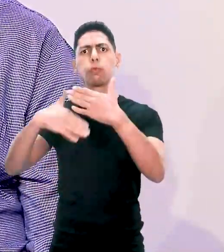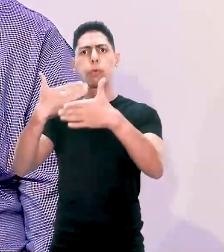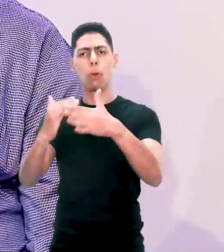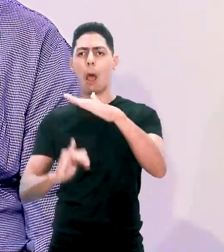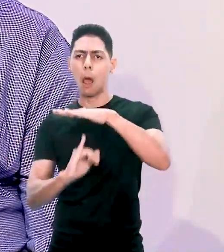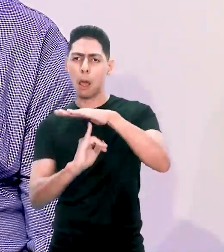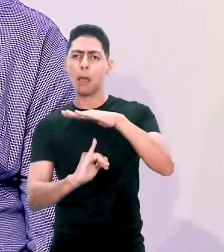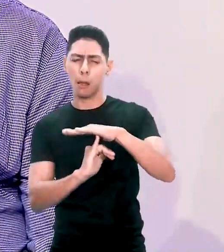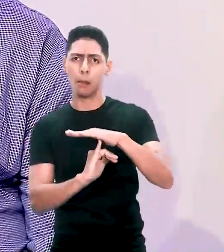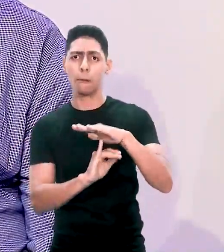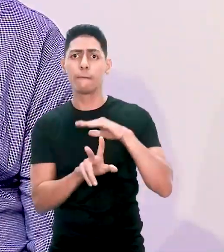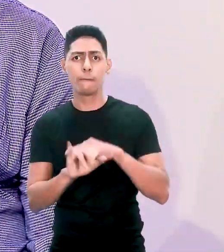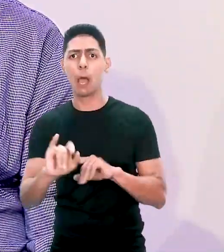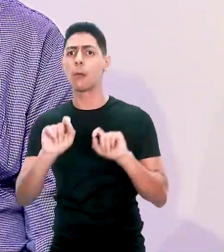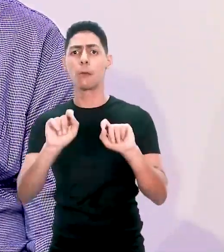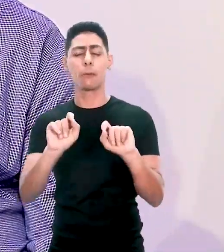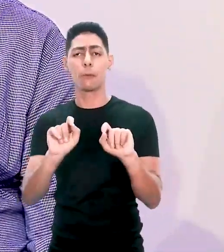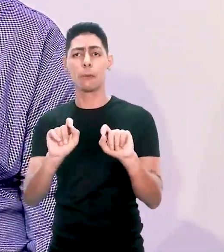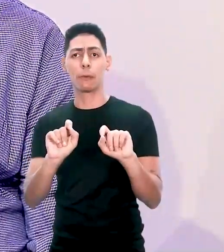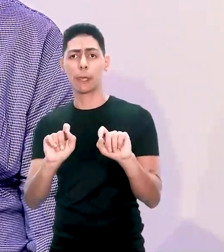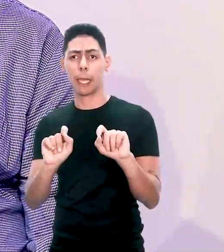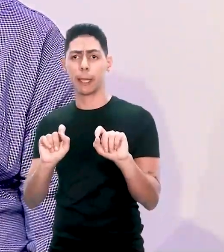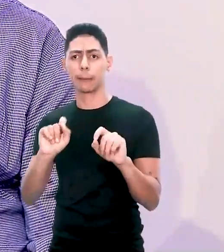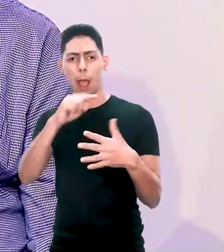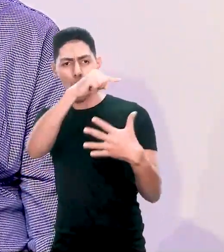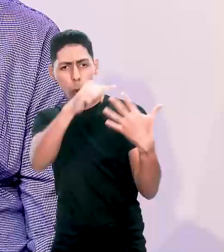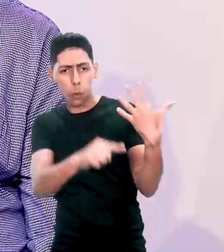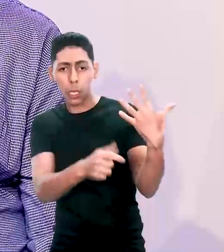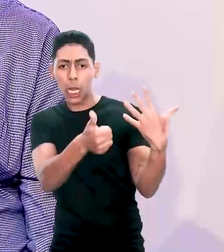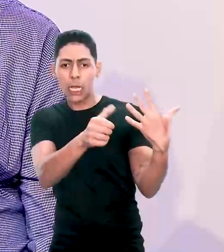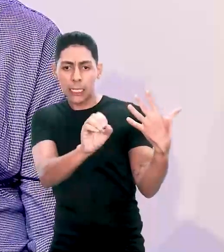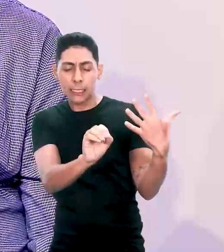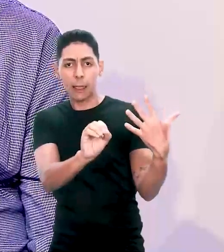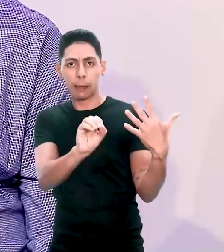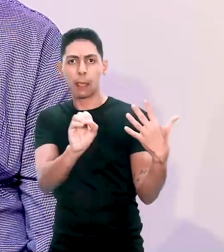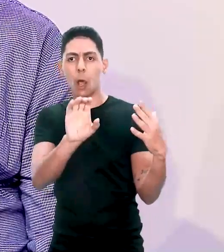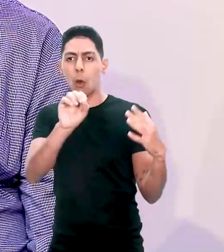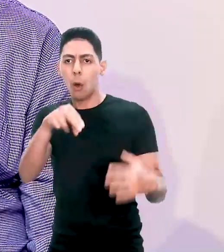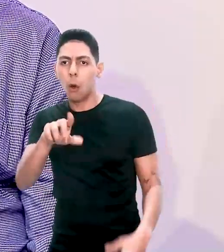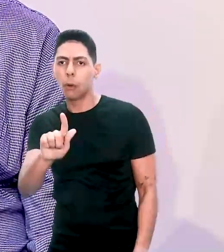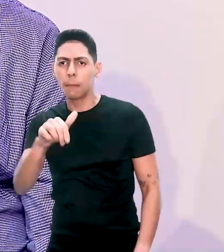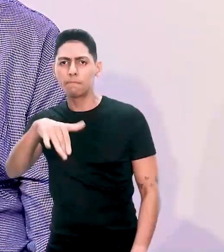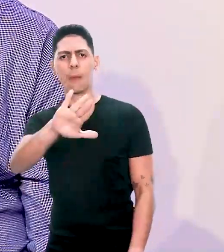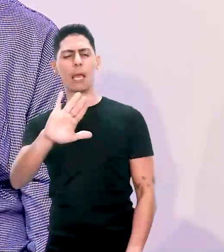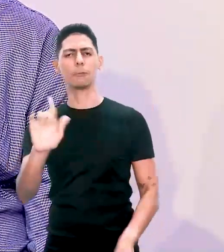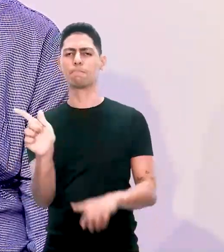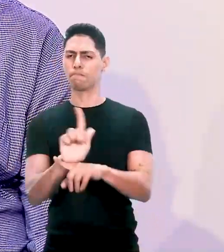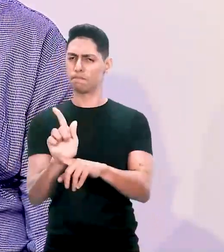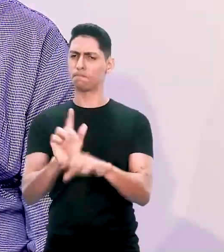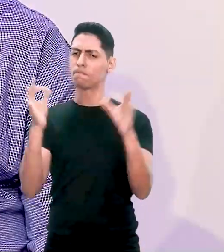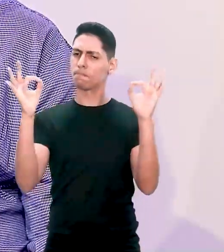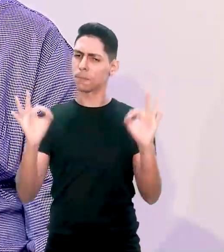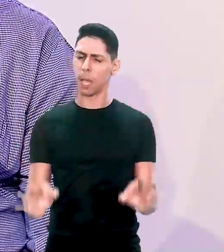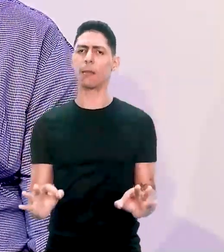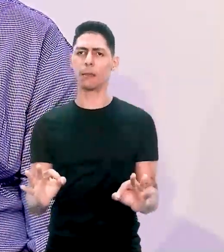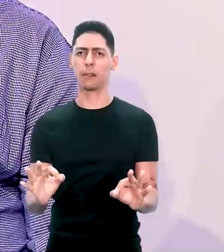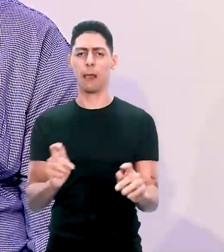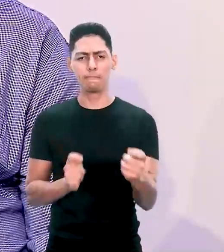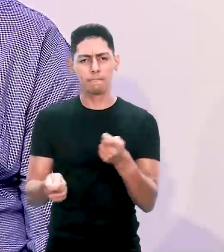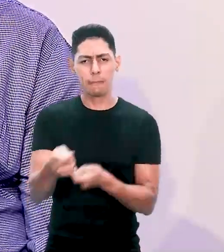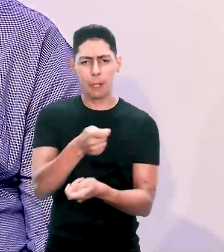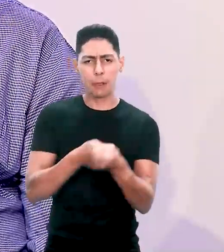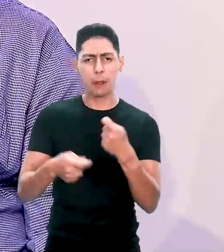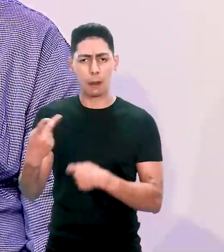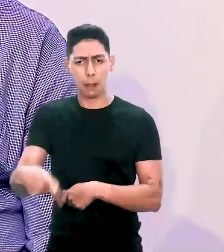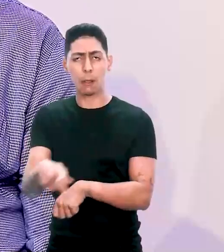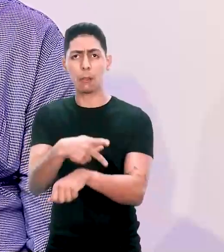que está aí entre as 100 ONGs mais bem gerenciadas, administradas do